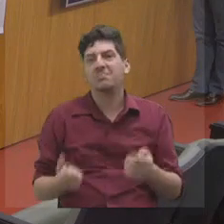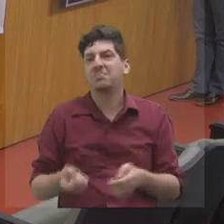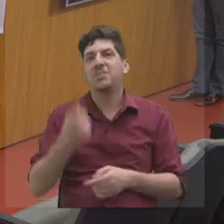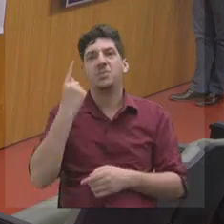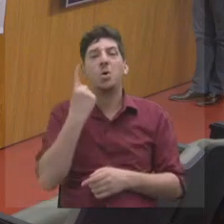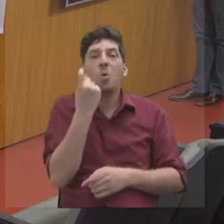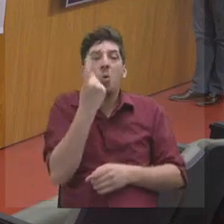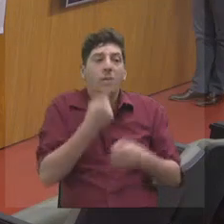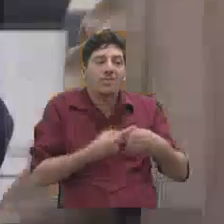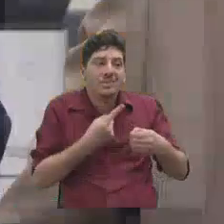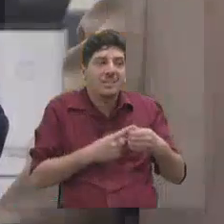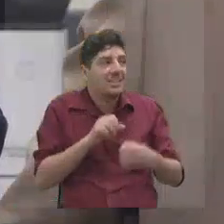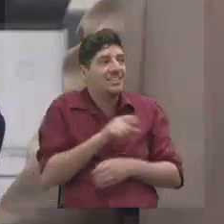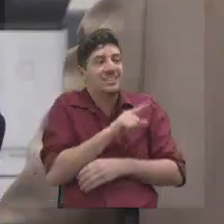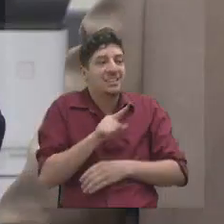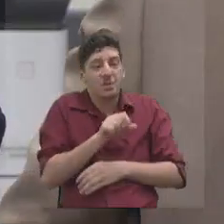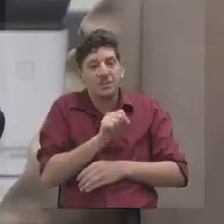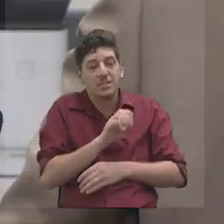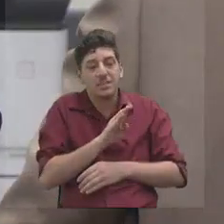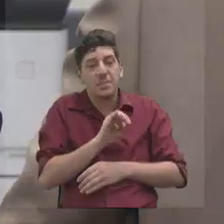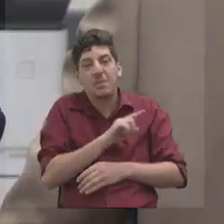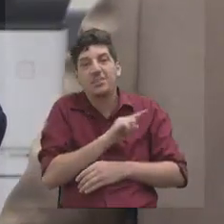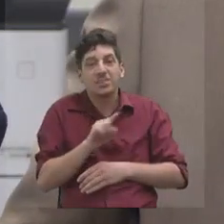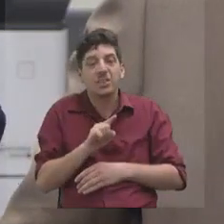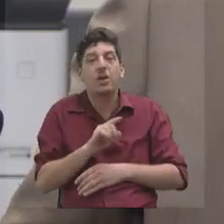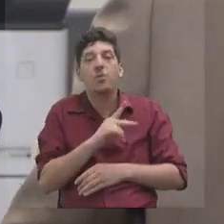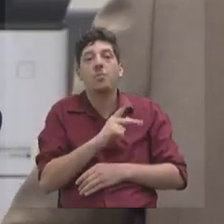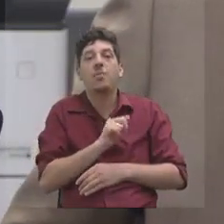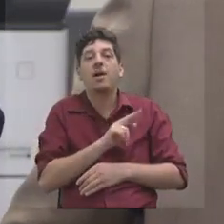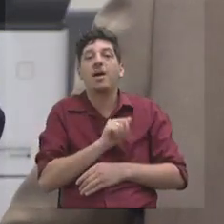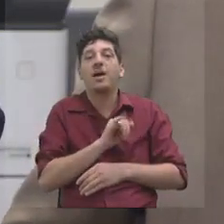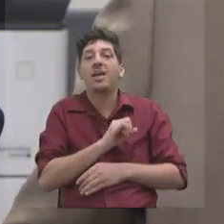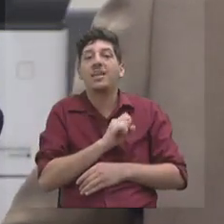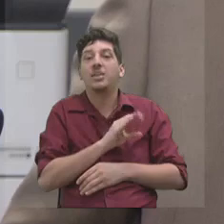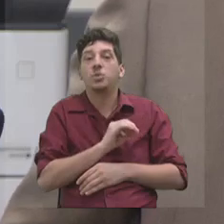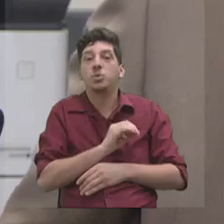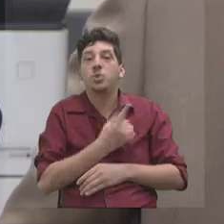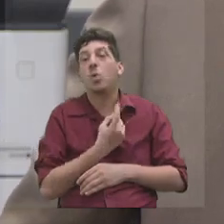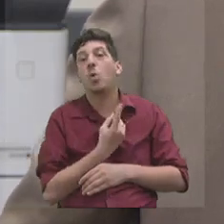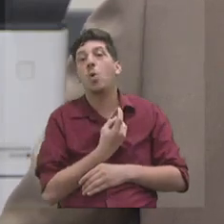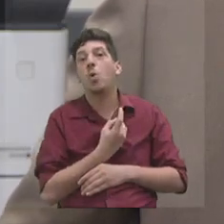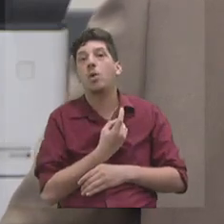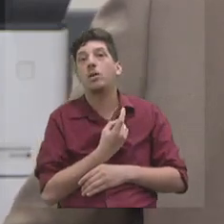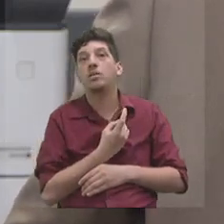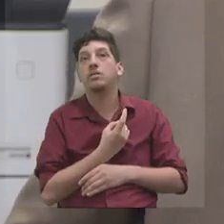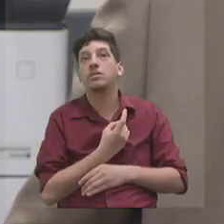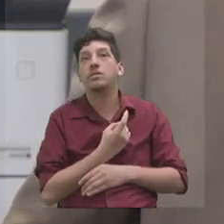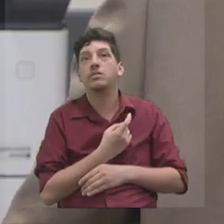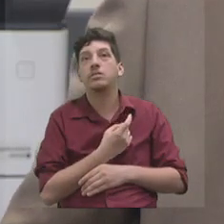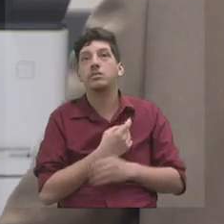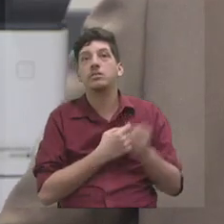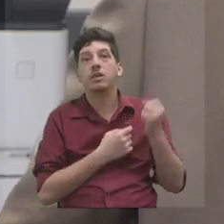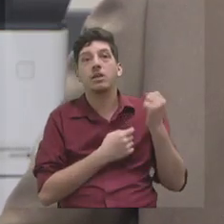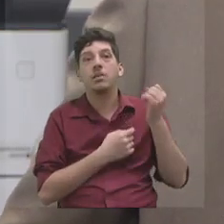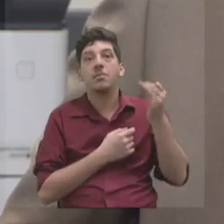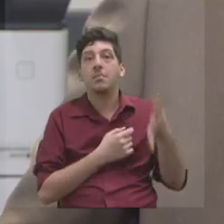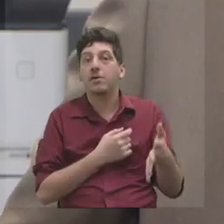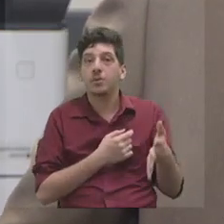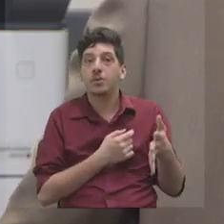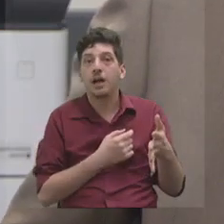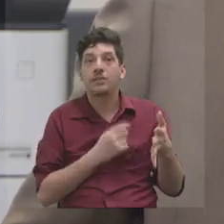São Sebastião do Paraíso ou das rodovias é mais importante caiu de madrugada no outro dia cedo tinha mais no Dr lá